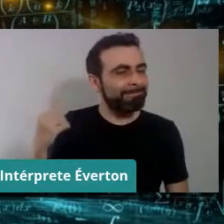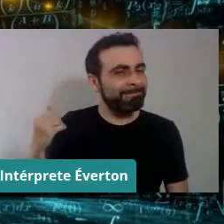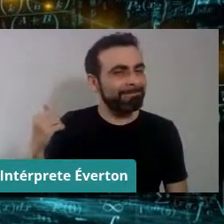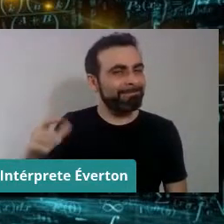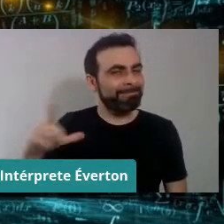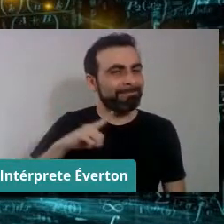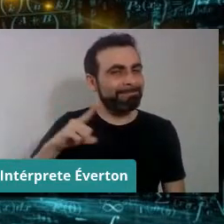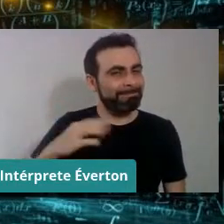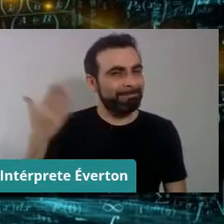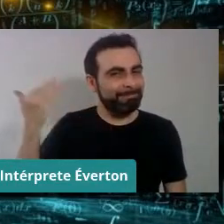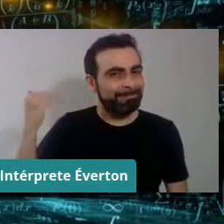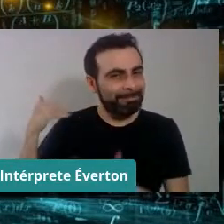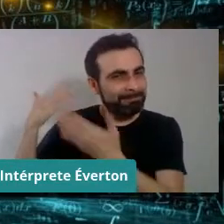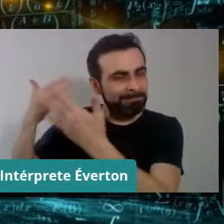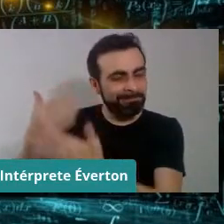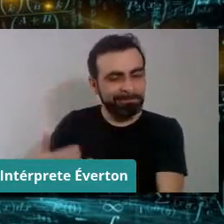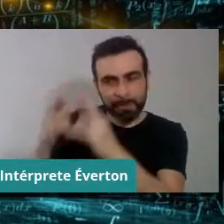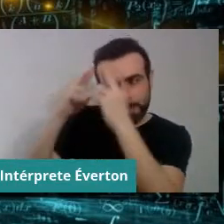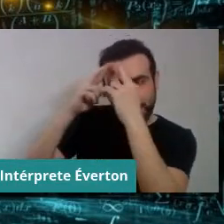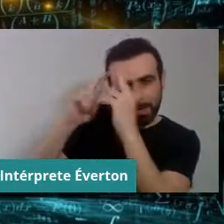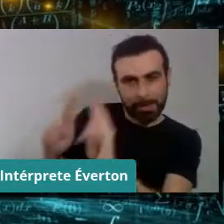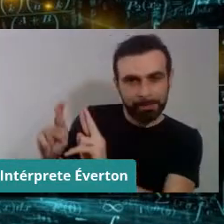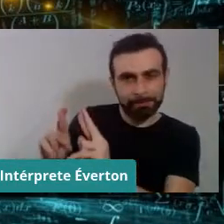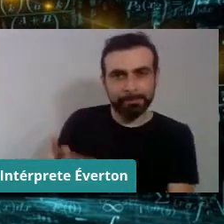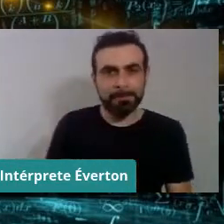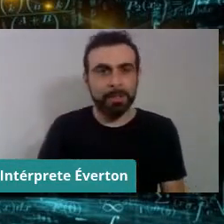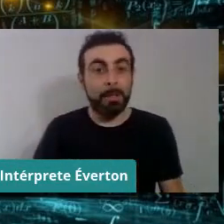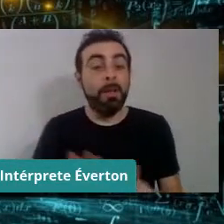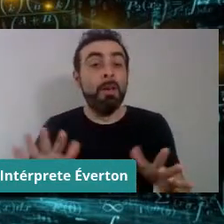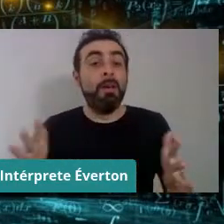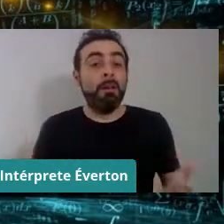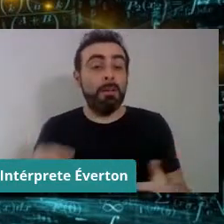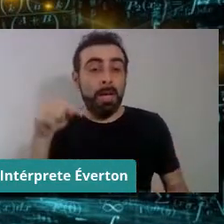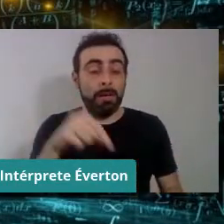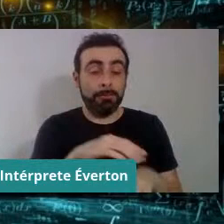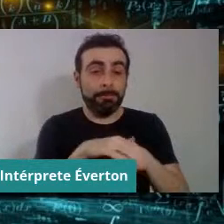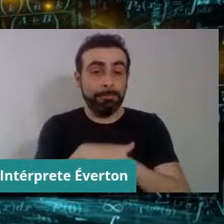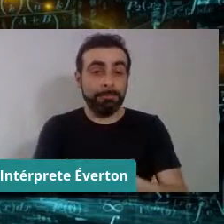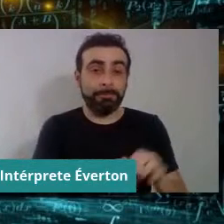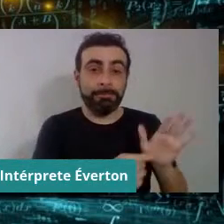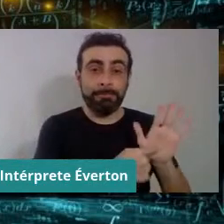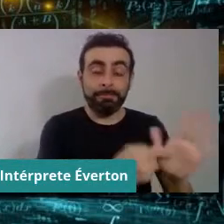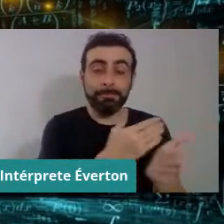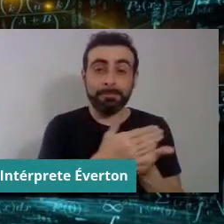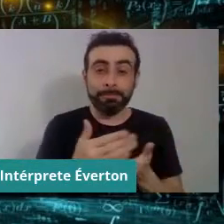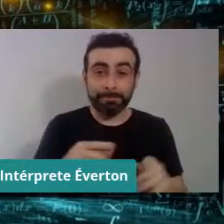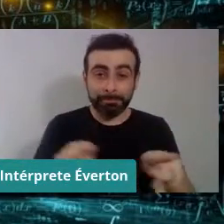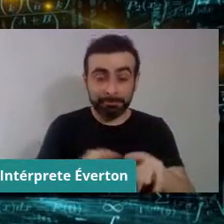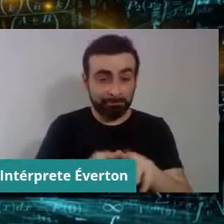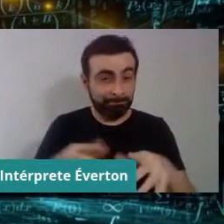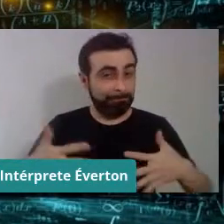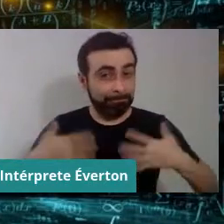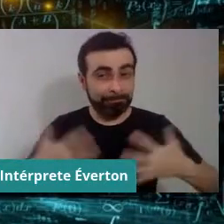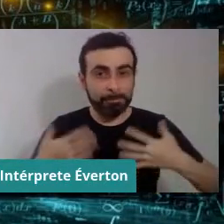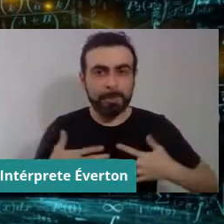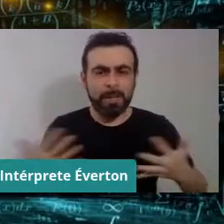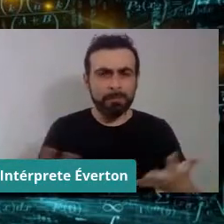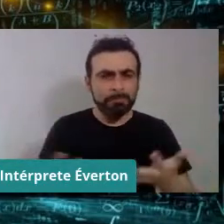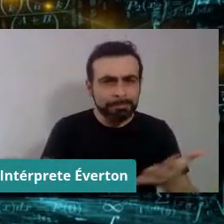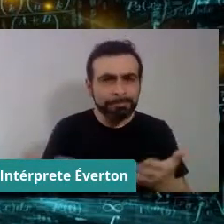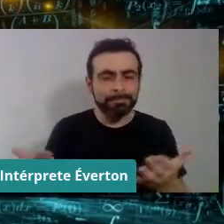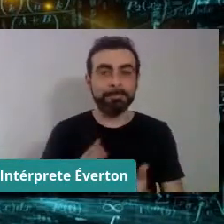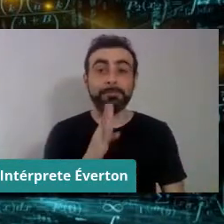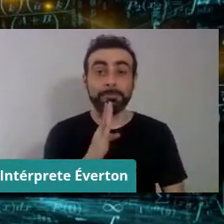muito. Para darmos início a essa noite de celebração e alegria, vamos conhecer